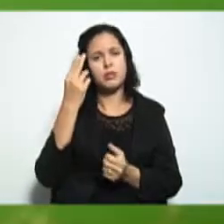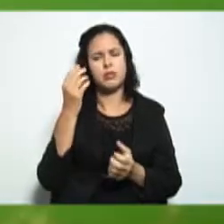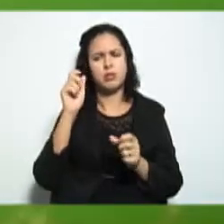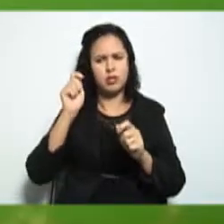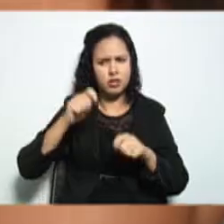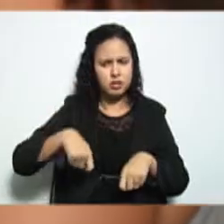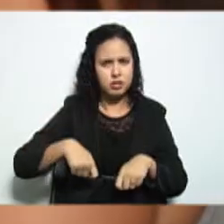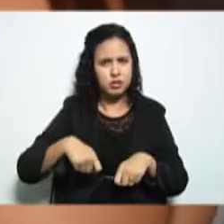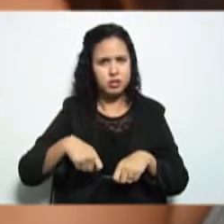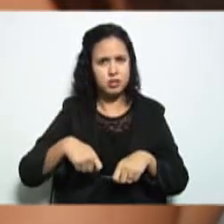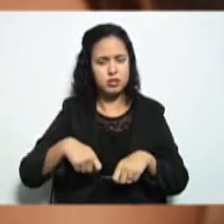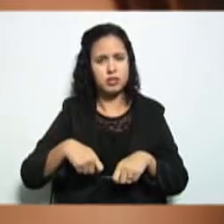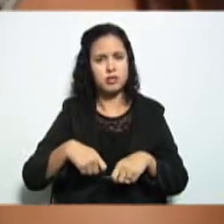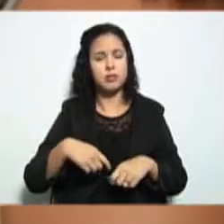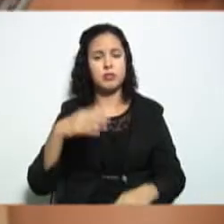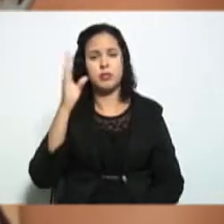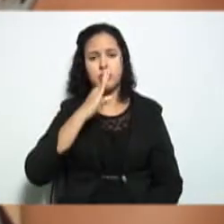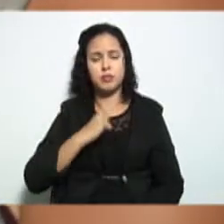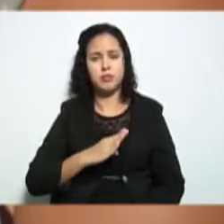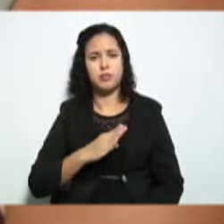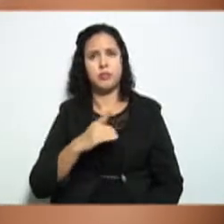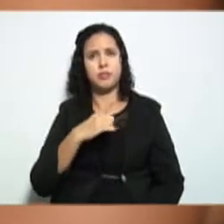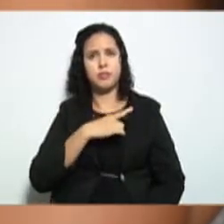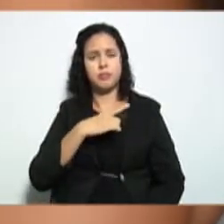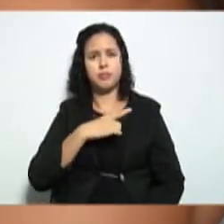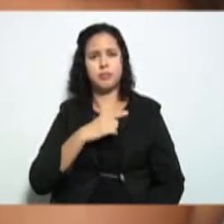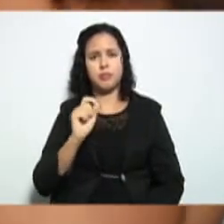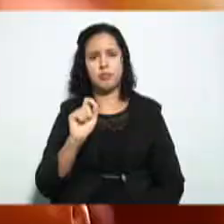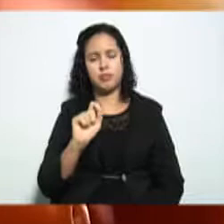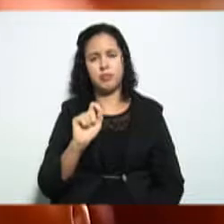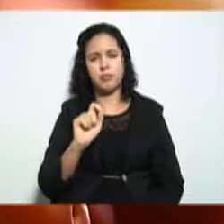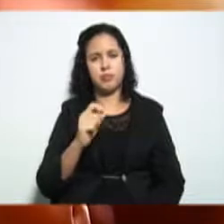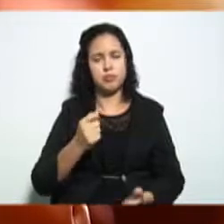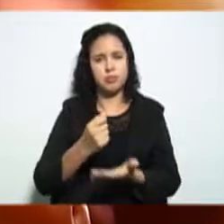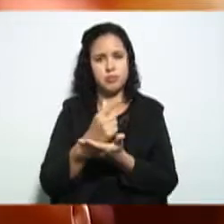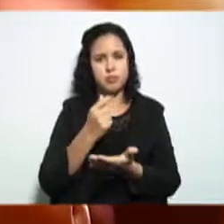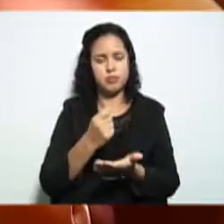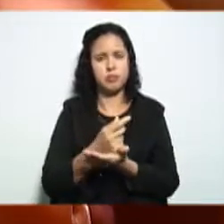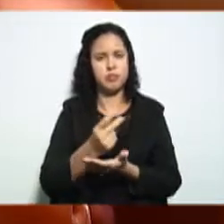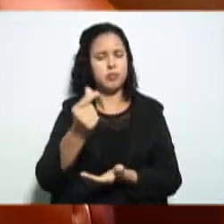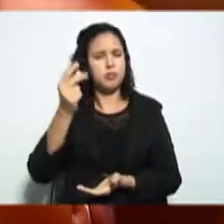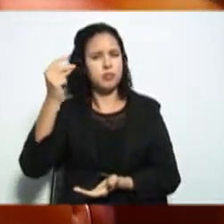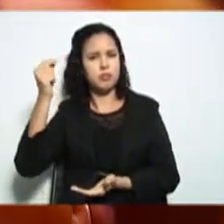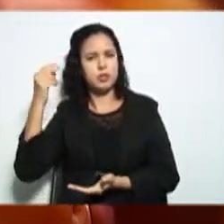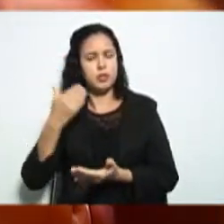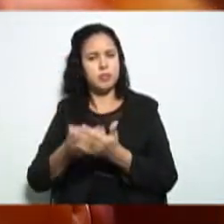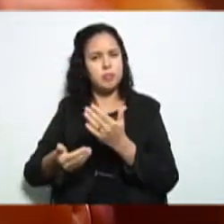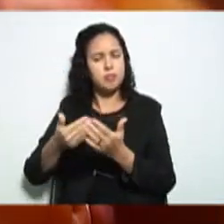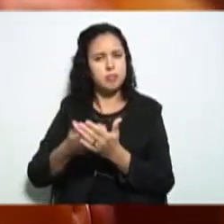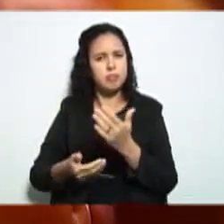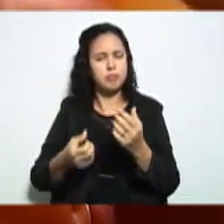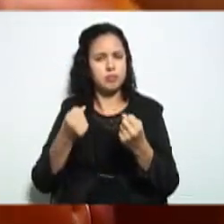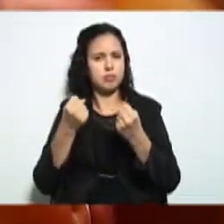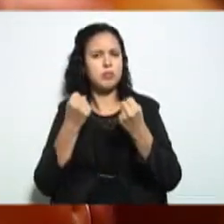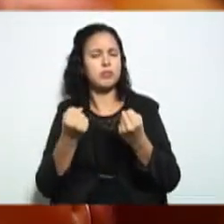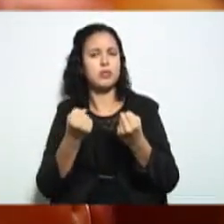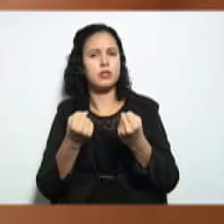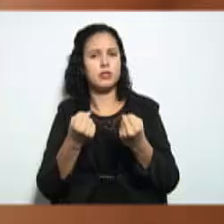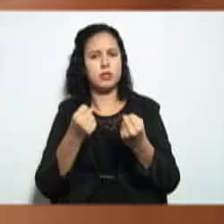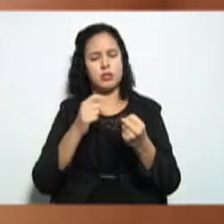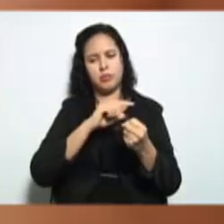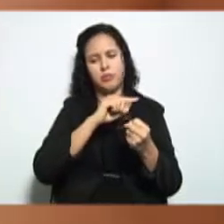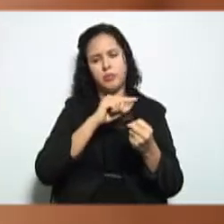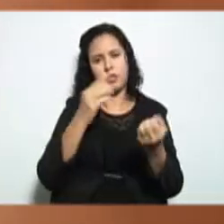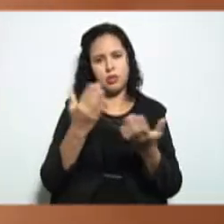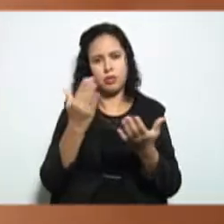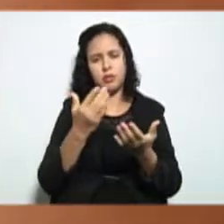como? No Brasil, o cooperativismo de consumo é o mais antigo. Perdeu força com a alta da inflação e agora está voltando a